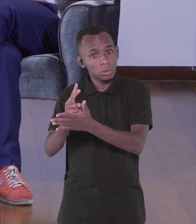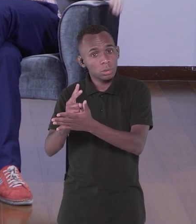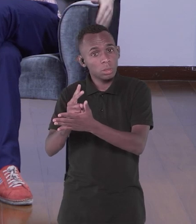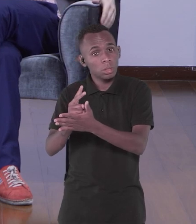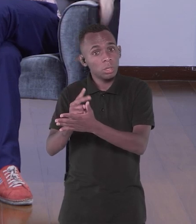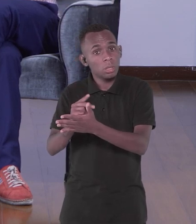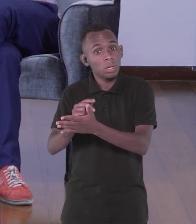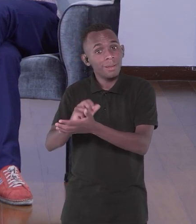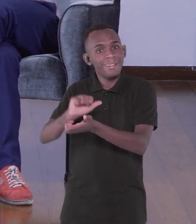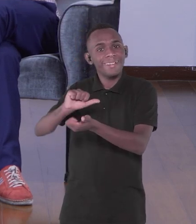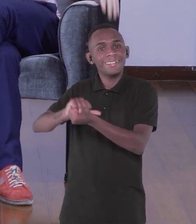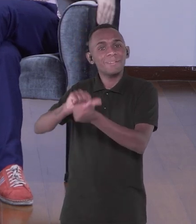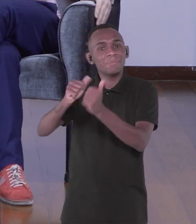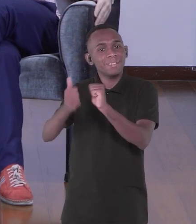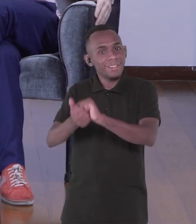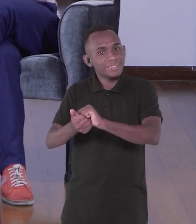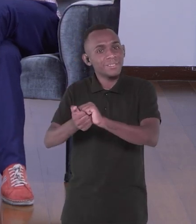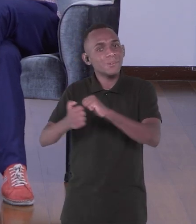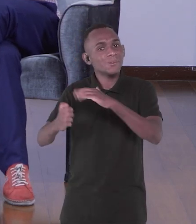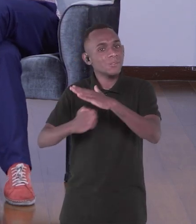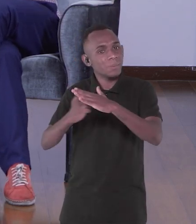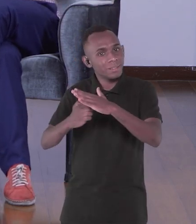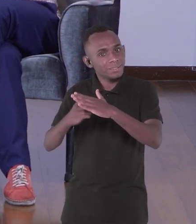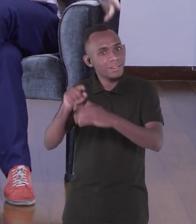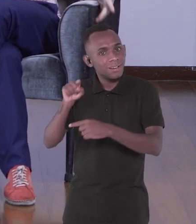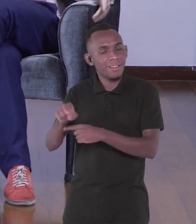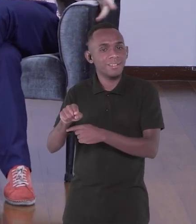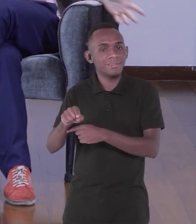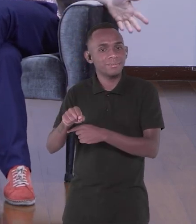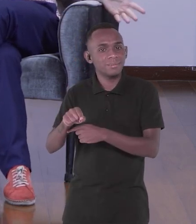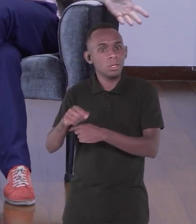fazem os empresários locais? Ocupam.